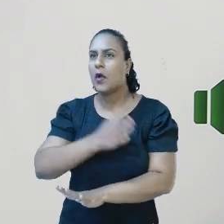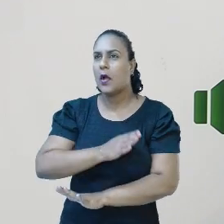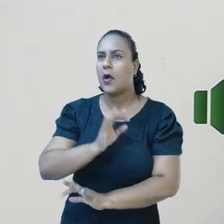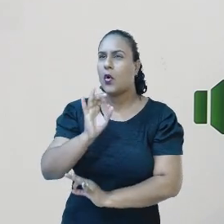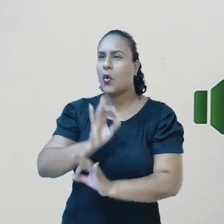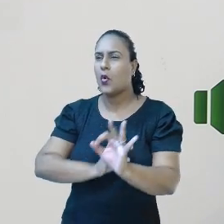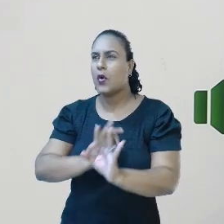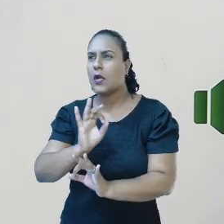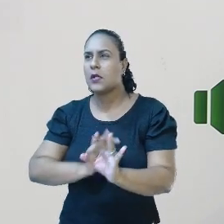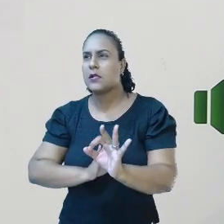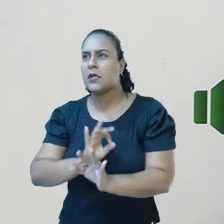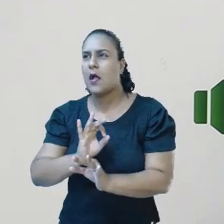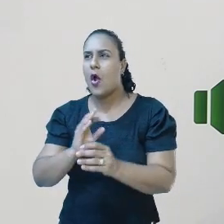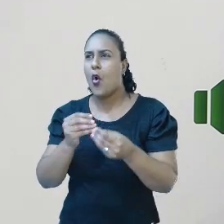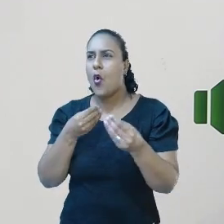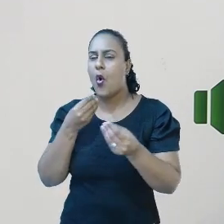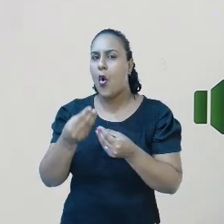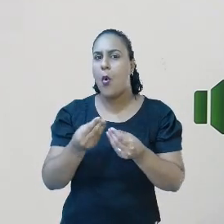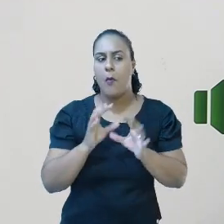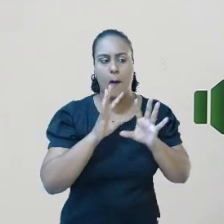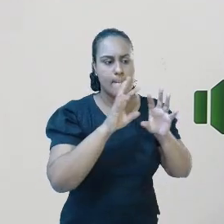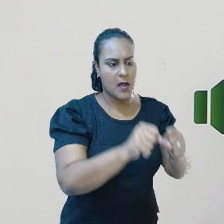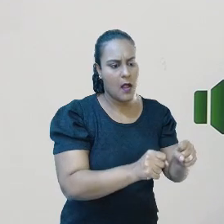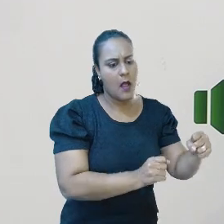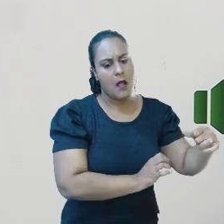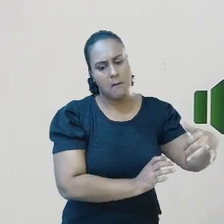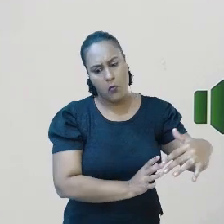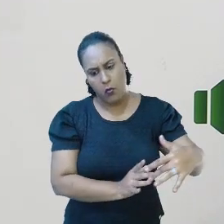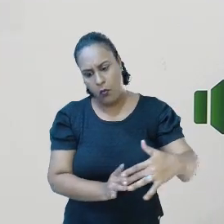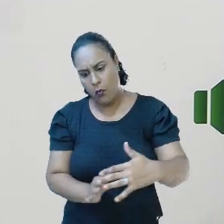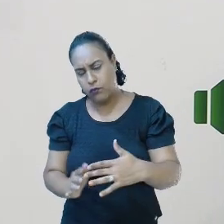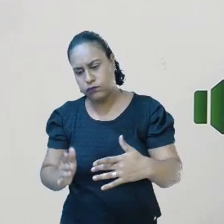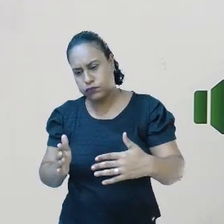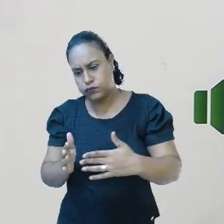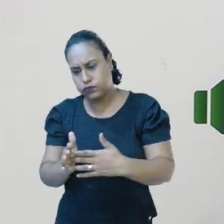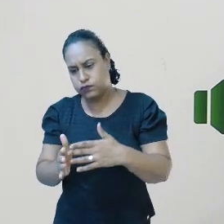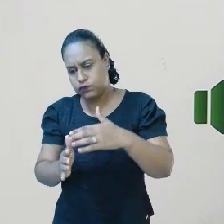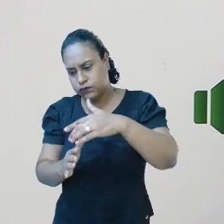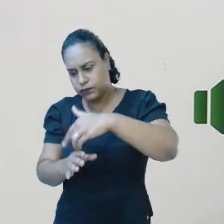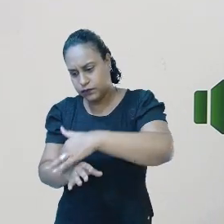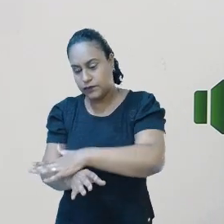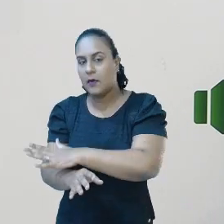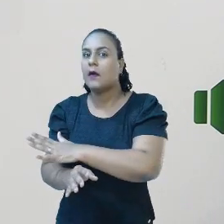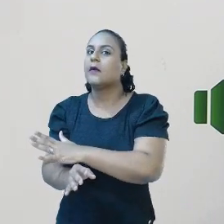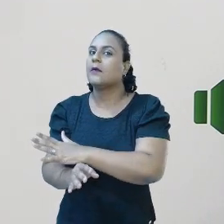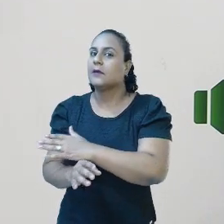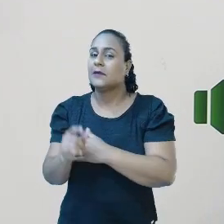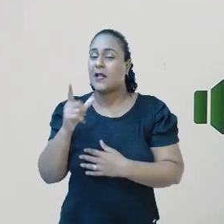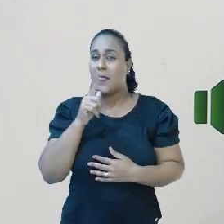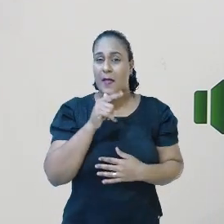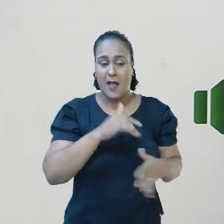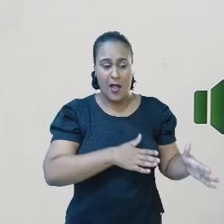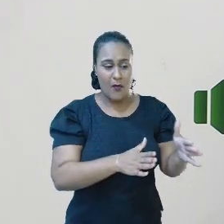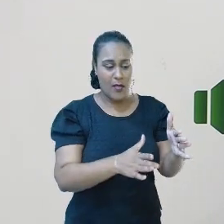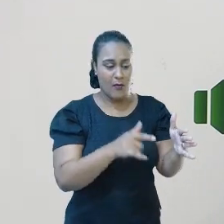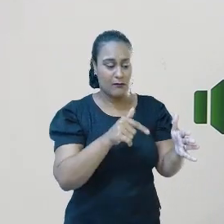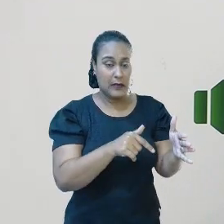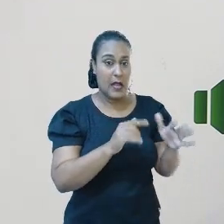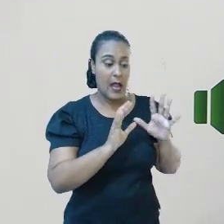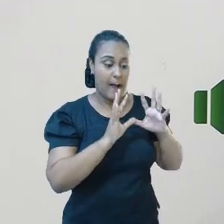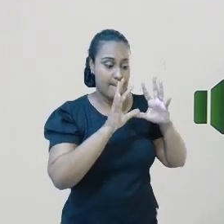nesse transporte da água. Então, perceba, de lá do rio, né, de lá de onde a gente pega a